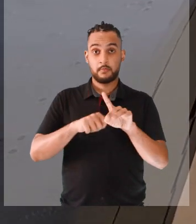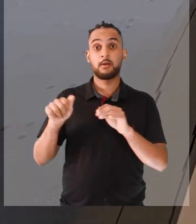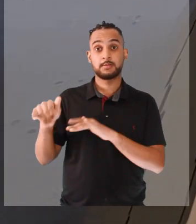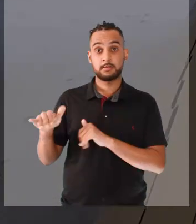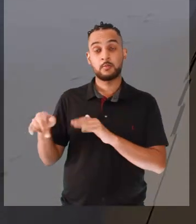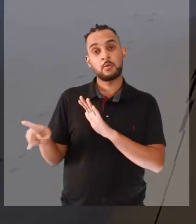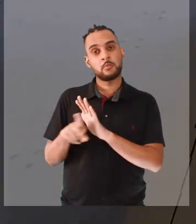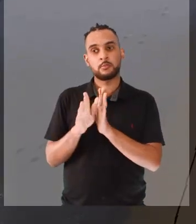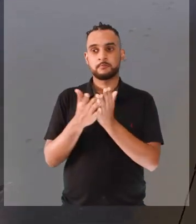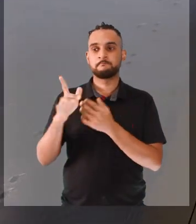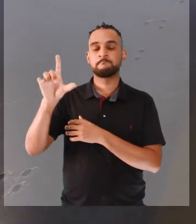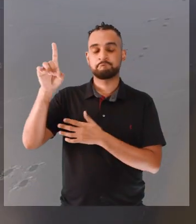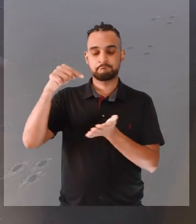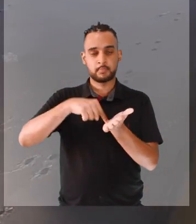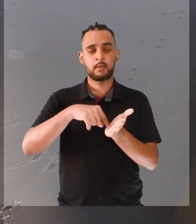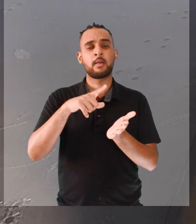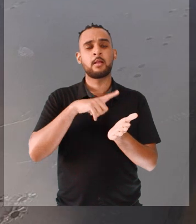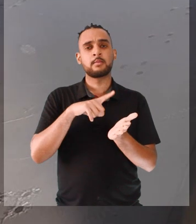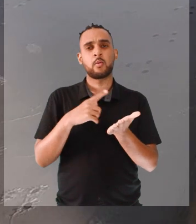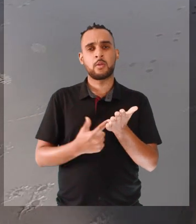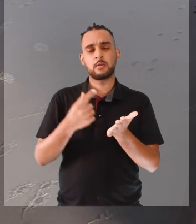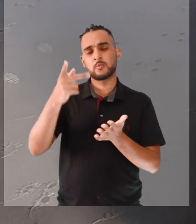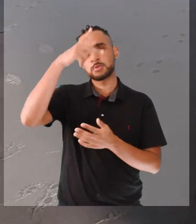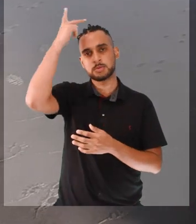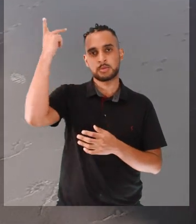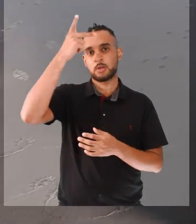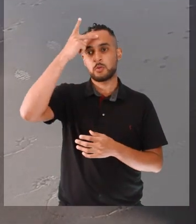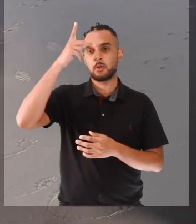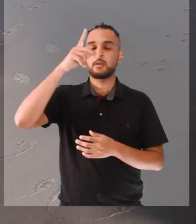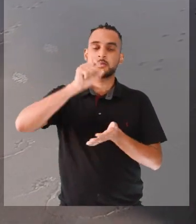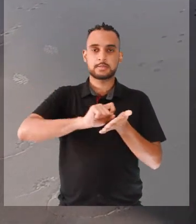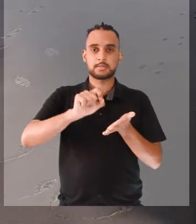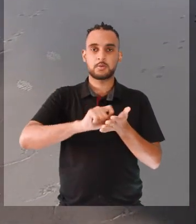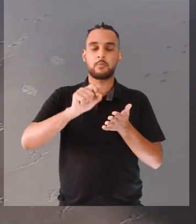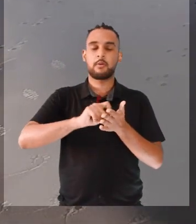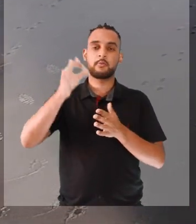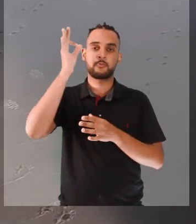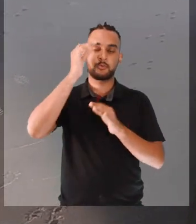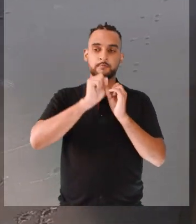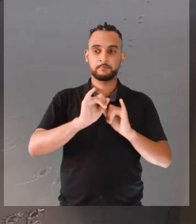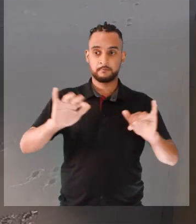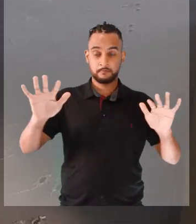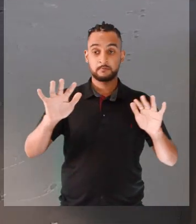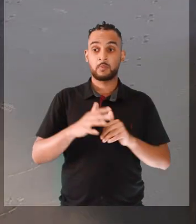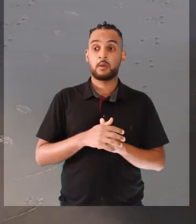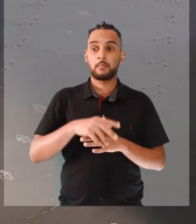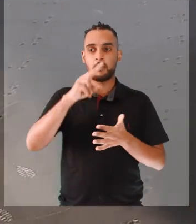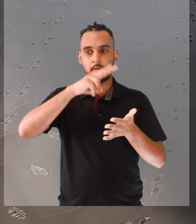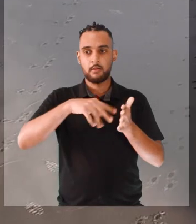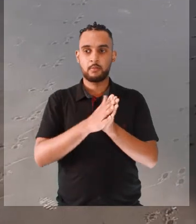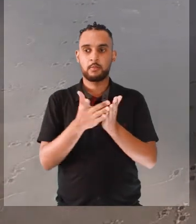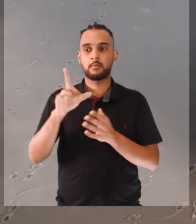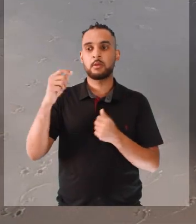O mês de setembro é dedicado à Bíblia. Nela estão contidos os livros sagrados que foram escritos para transmitir a